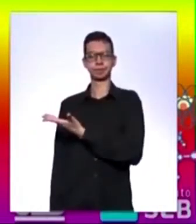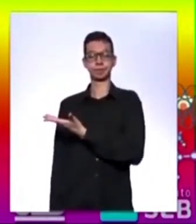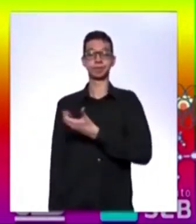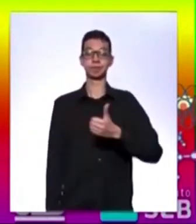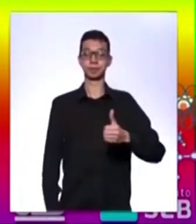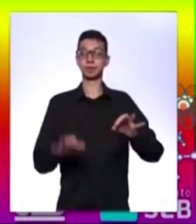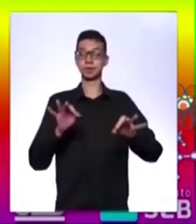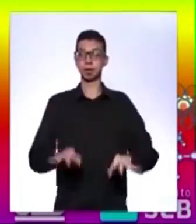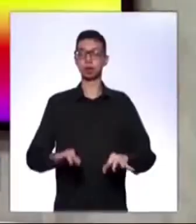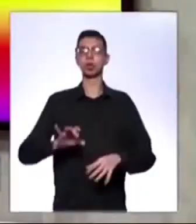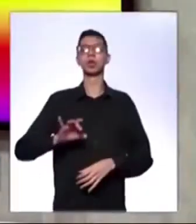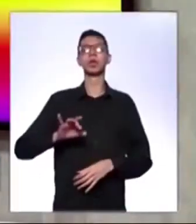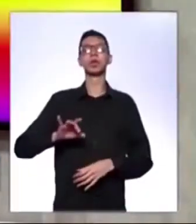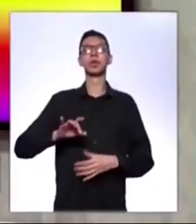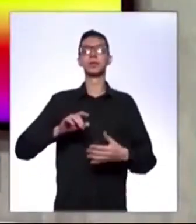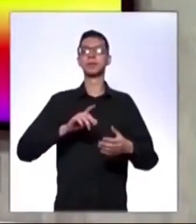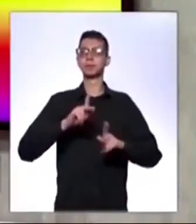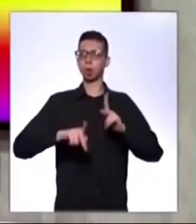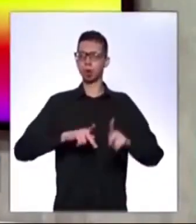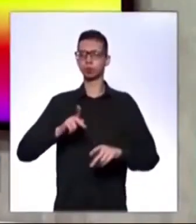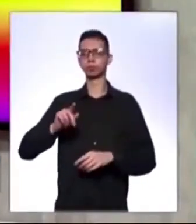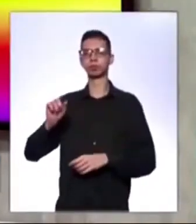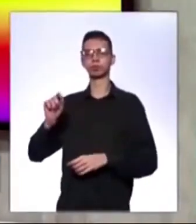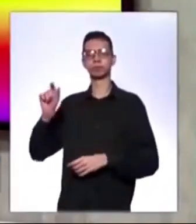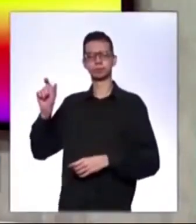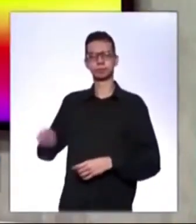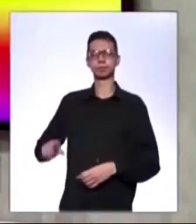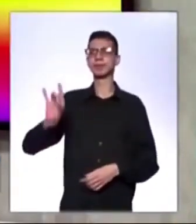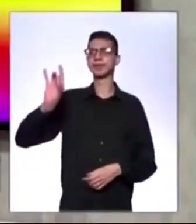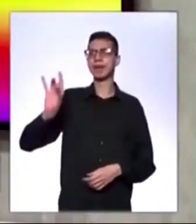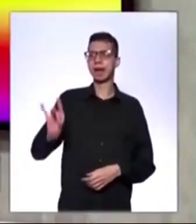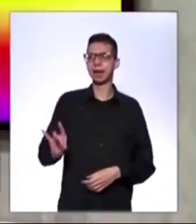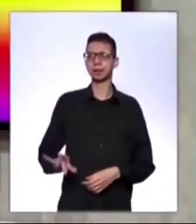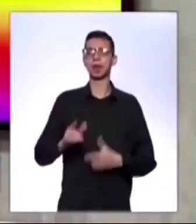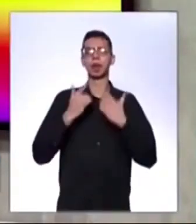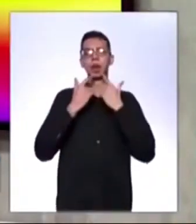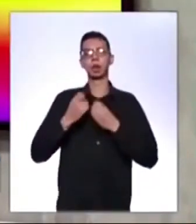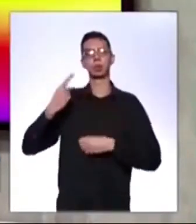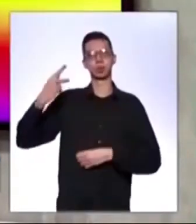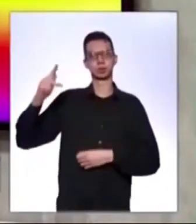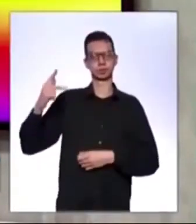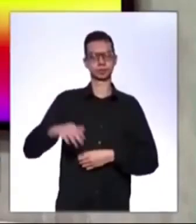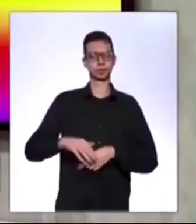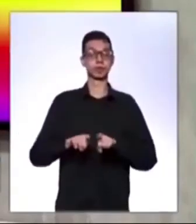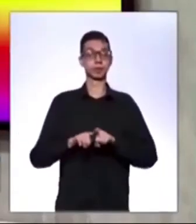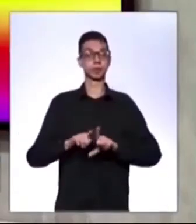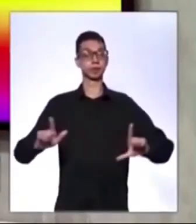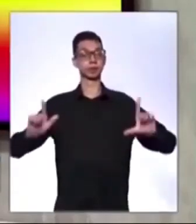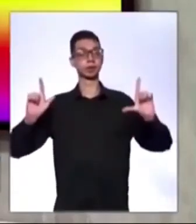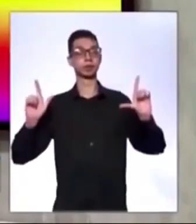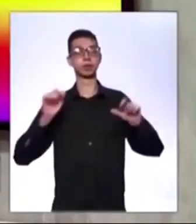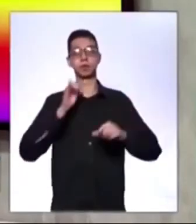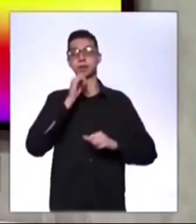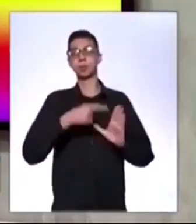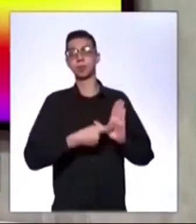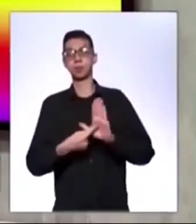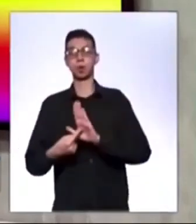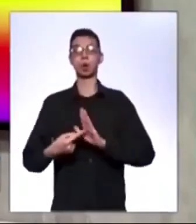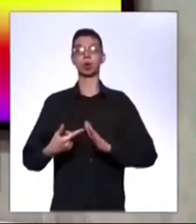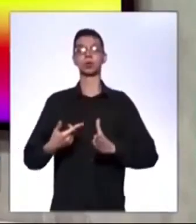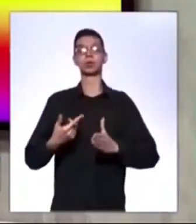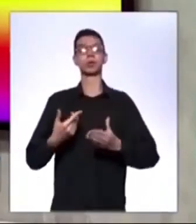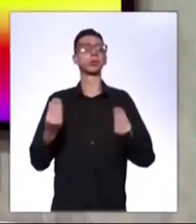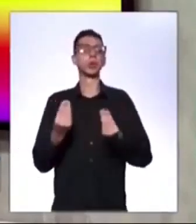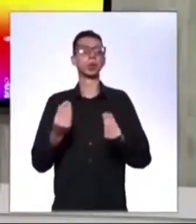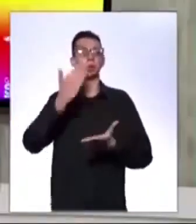certo? Cada um com a sua dança, com a sua manifestação religiosa, com a sua língua própria, tá certo? Então veja só, para eles, né,